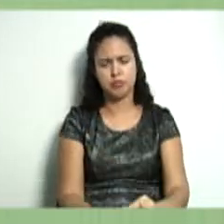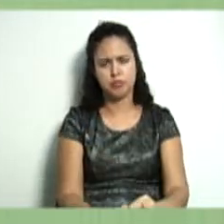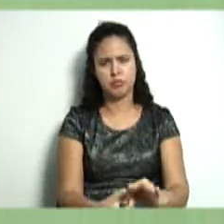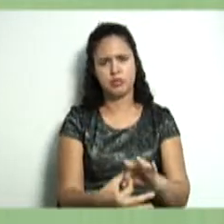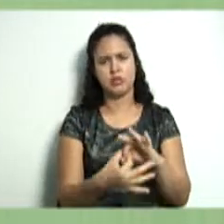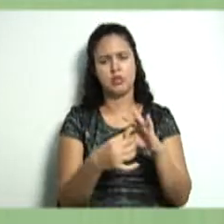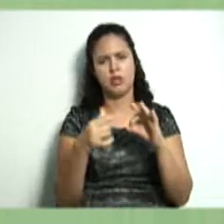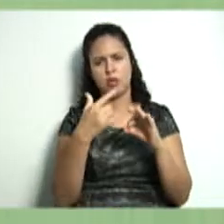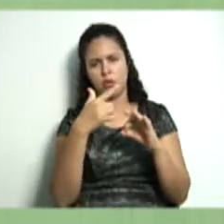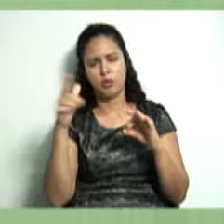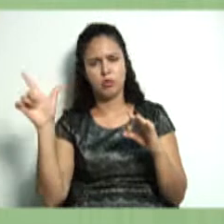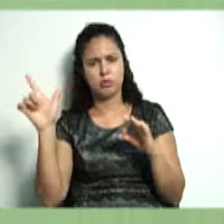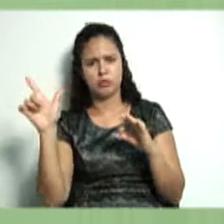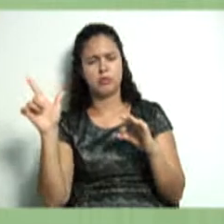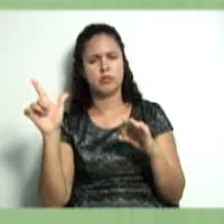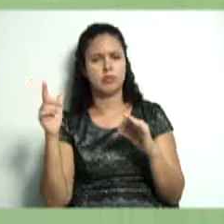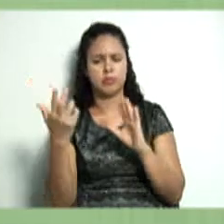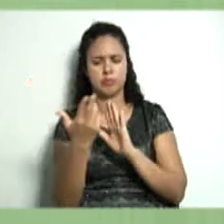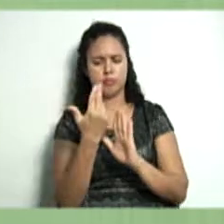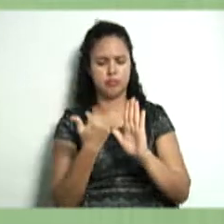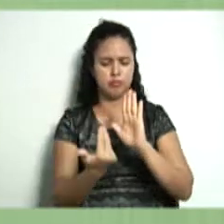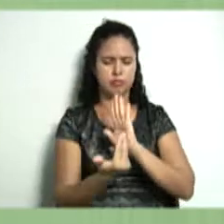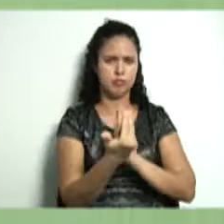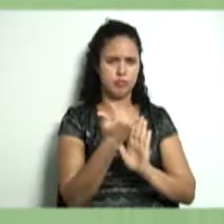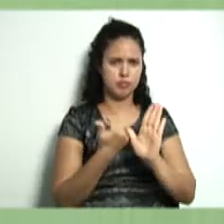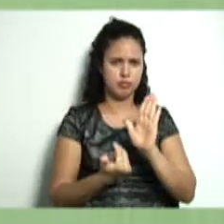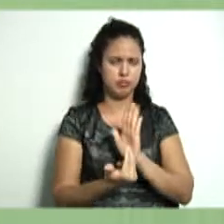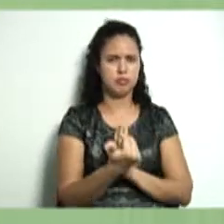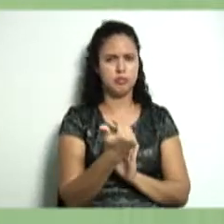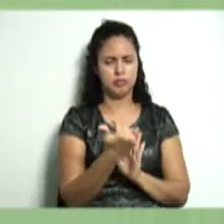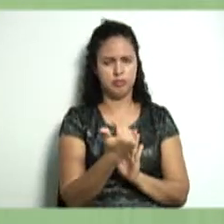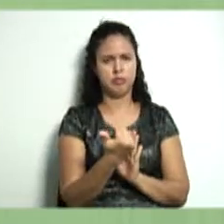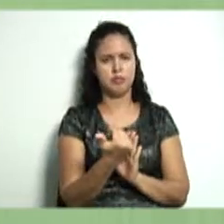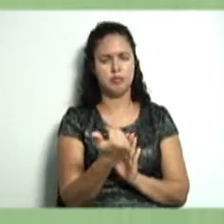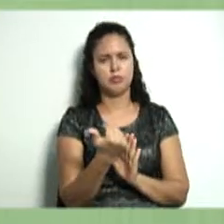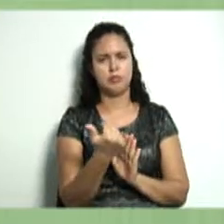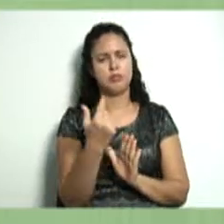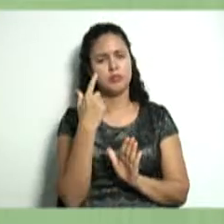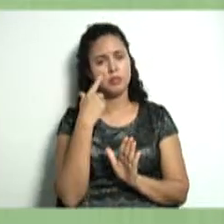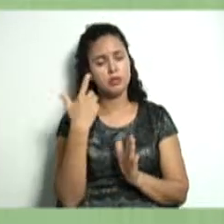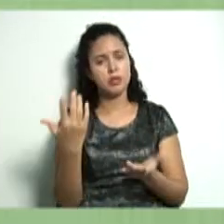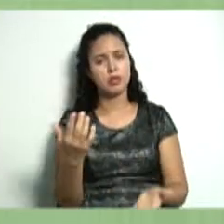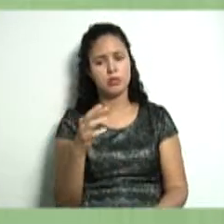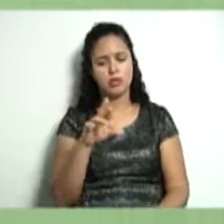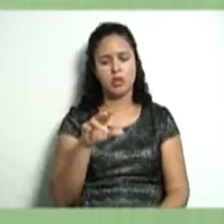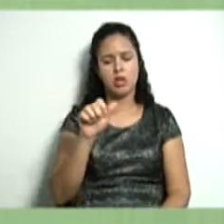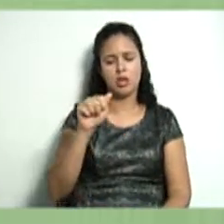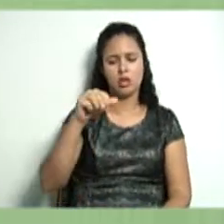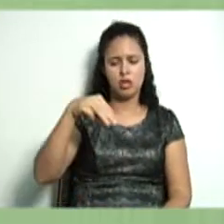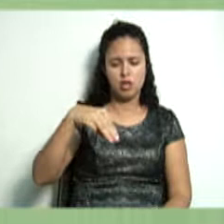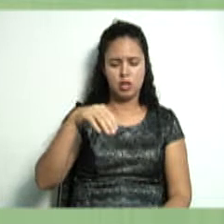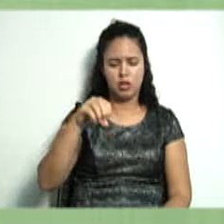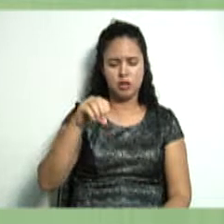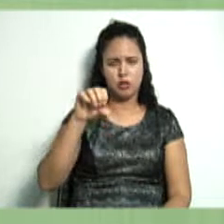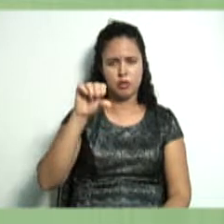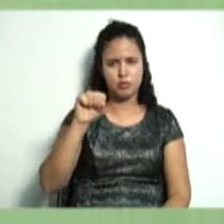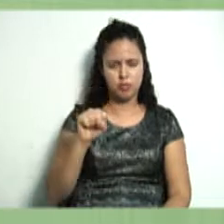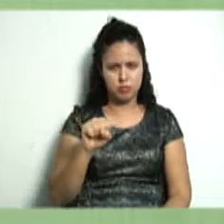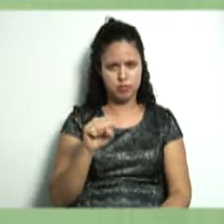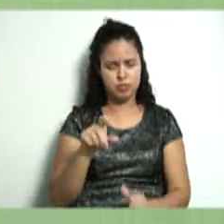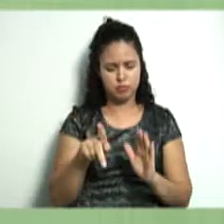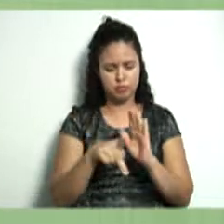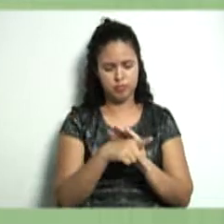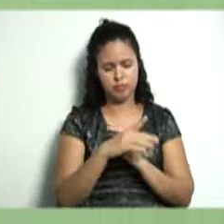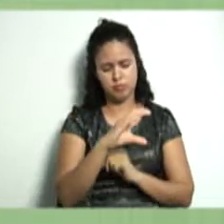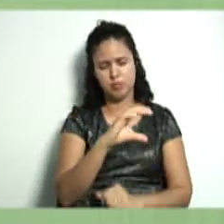outra imagem que a gente colocou lá na aula. Os ramos de cooperativismo ou do cooperativismo